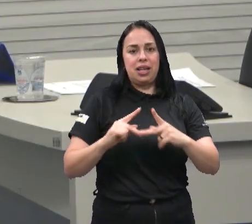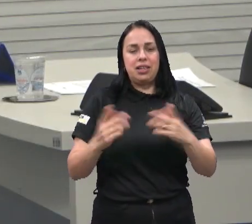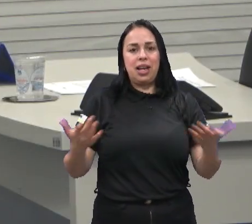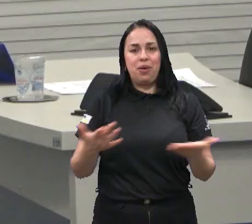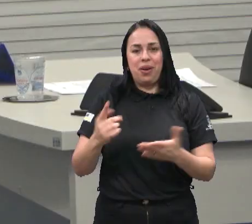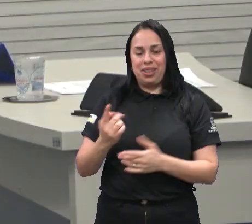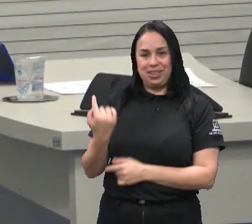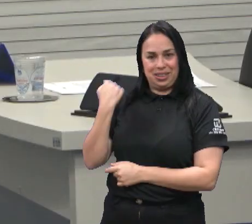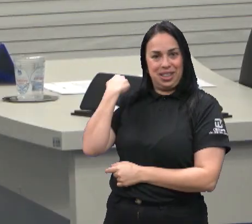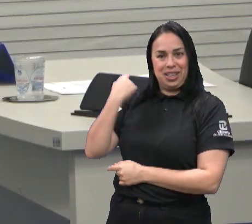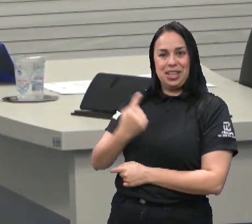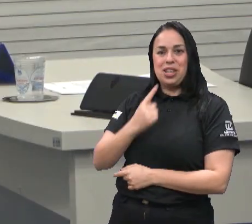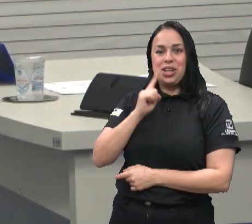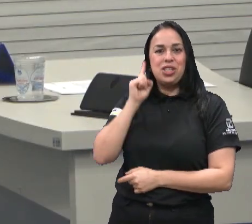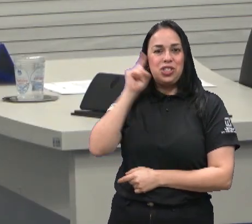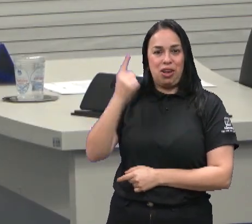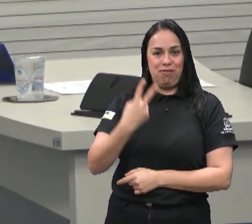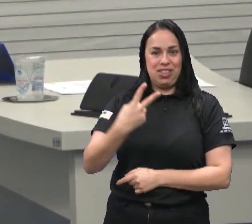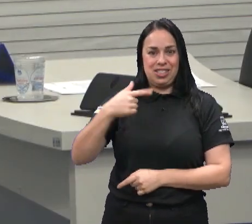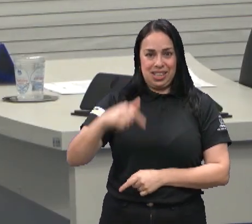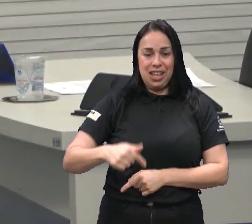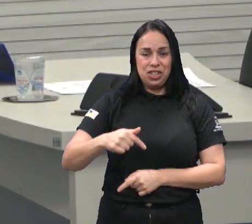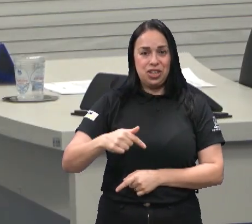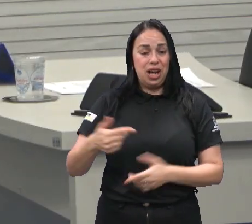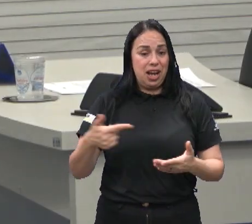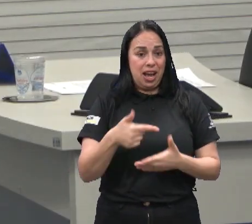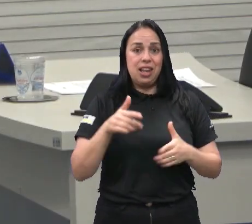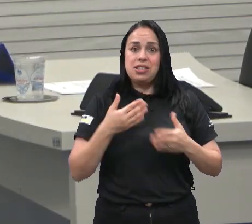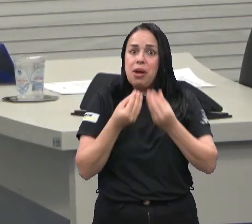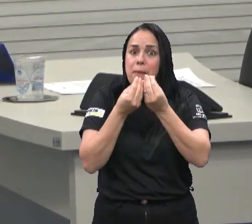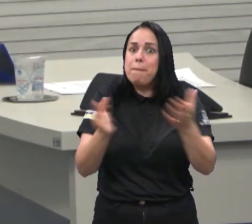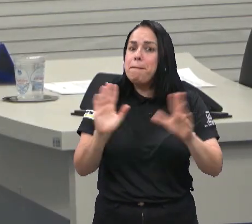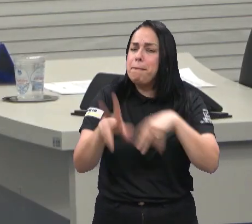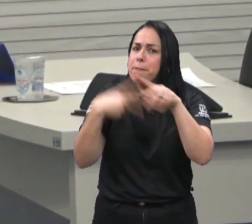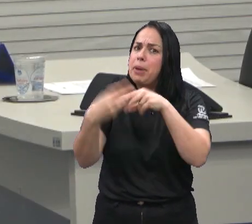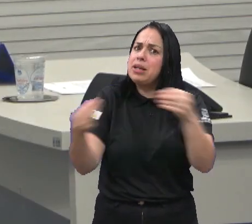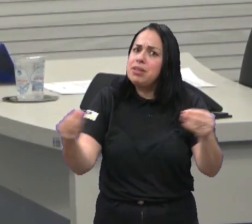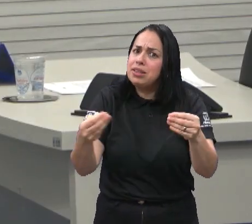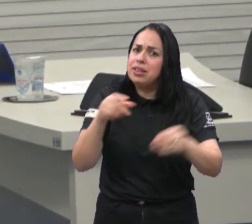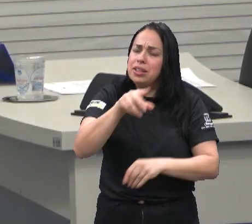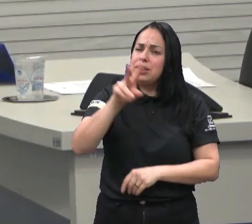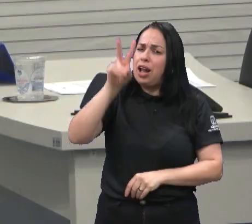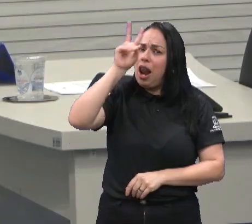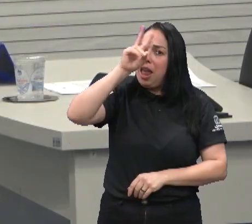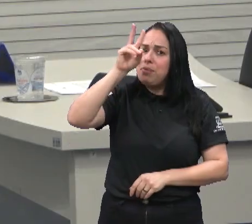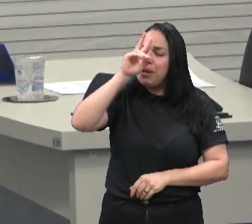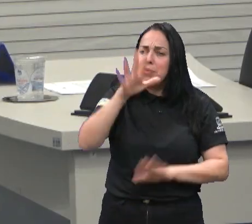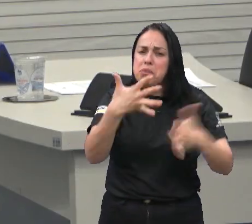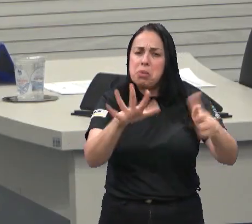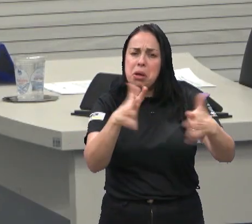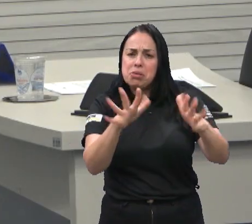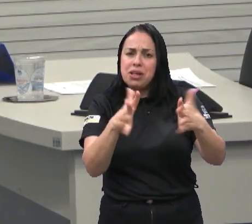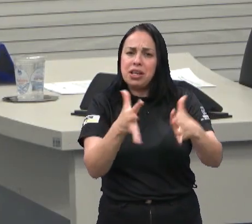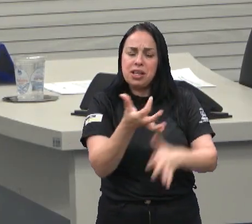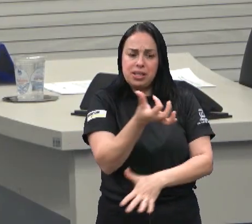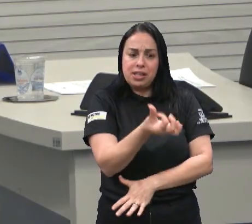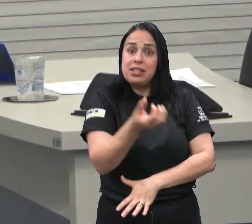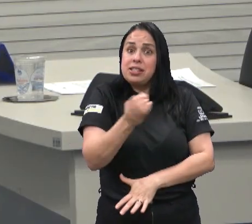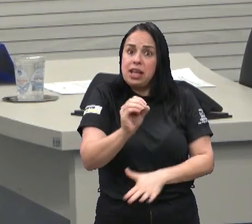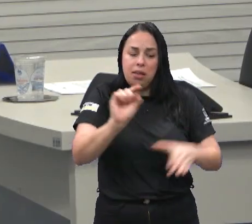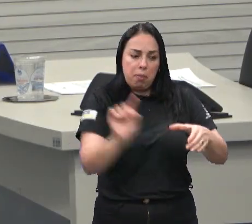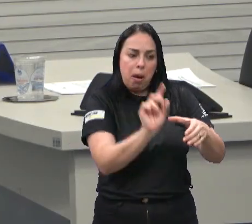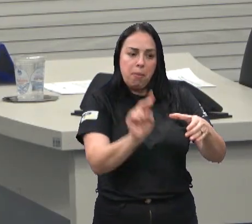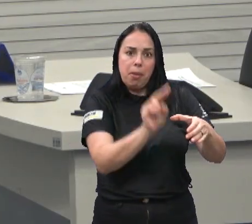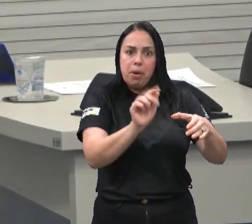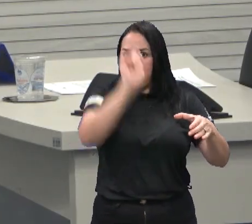deu um presente para a cidade de São José dos Campos. Se não me falha a memória, Rafael, secretário, mais 60 guardas civis